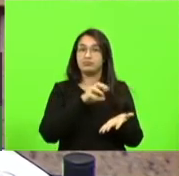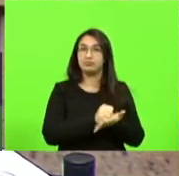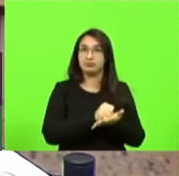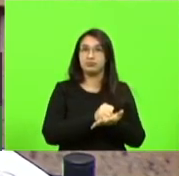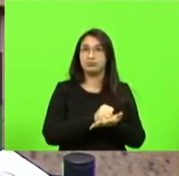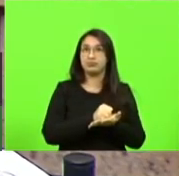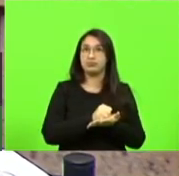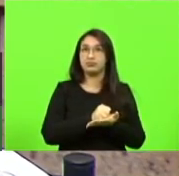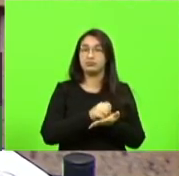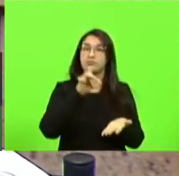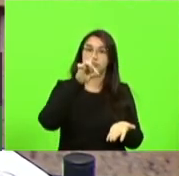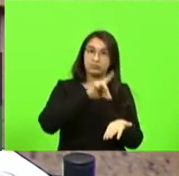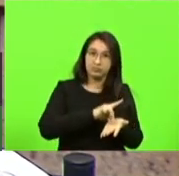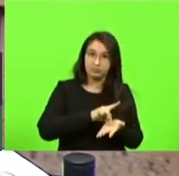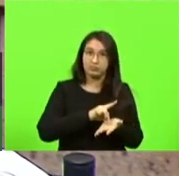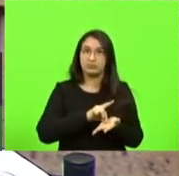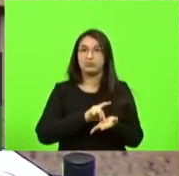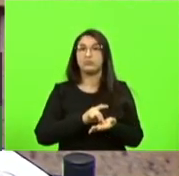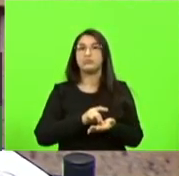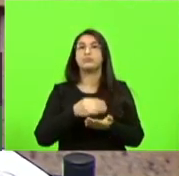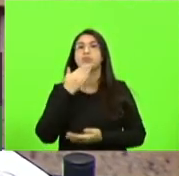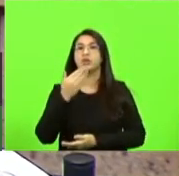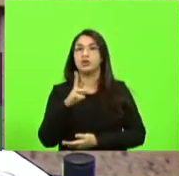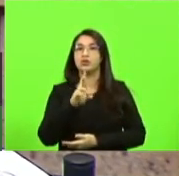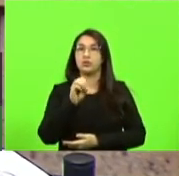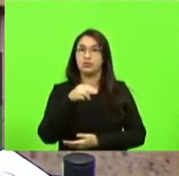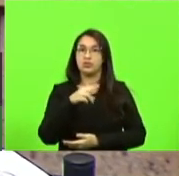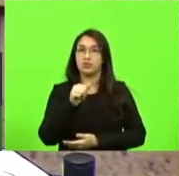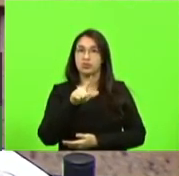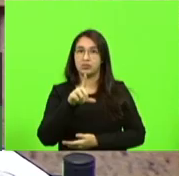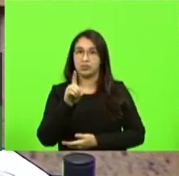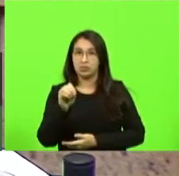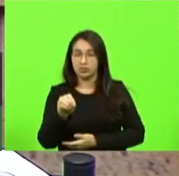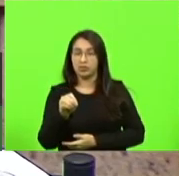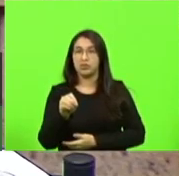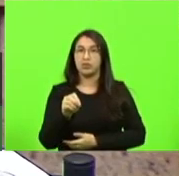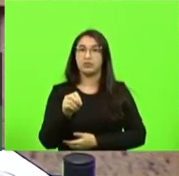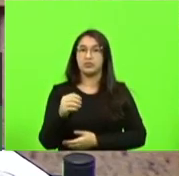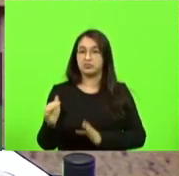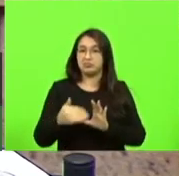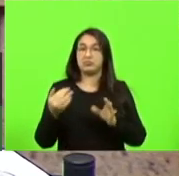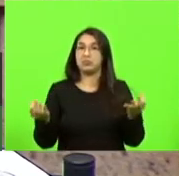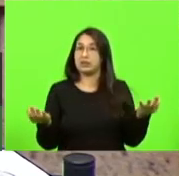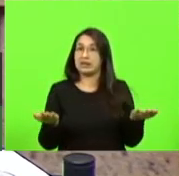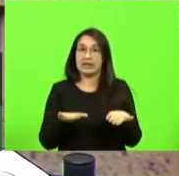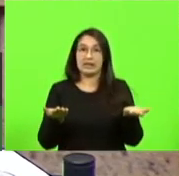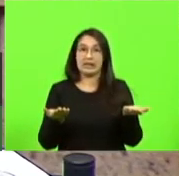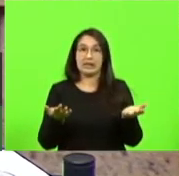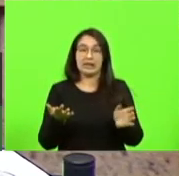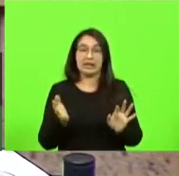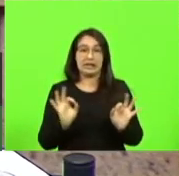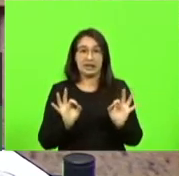definitivo efetivo e comprei do Ronaldo aconteceu também não chegou nada aqui não é do denit efetivamente se o dinheiro